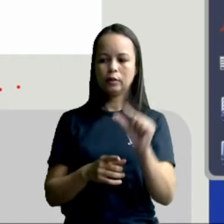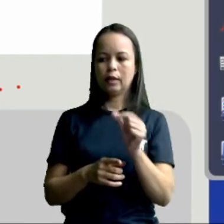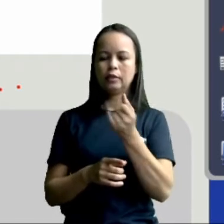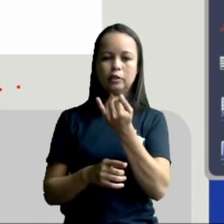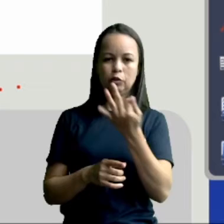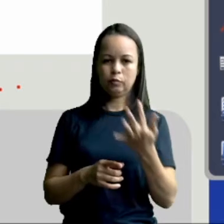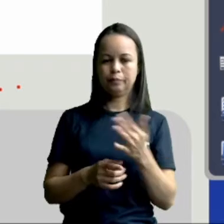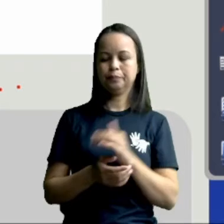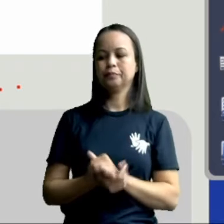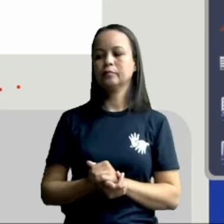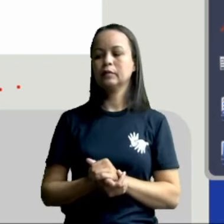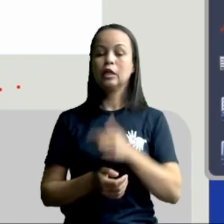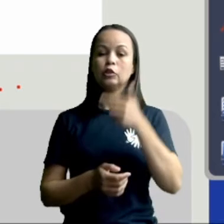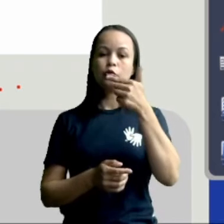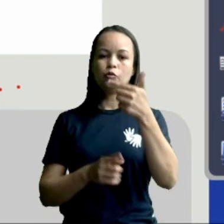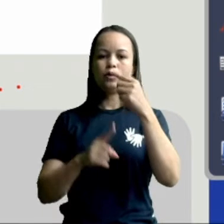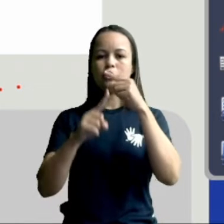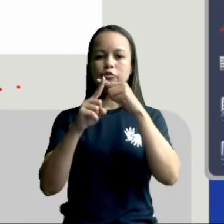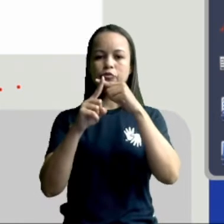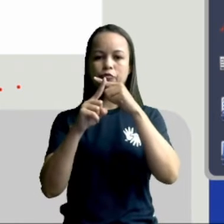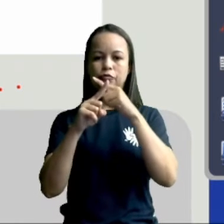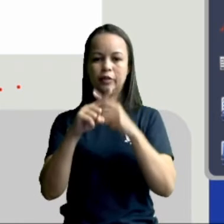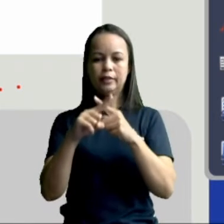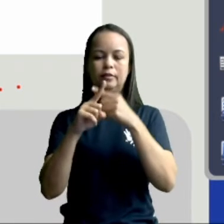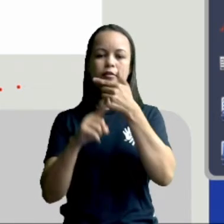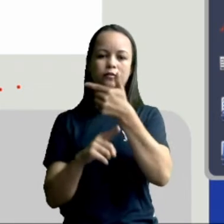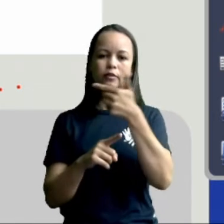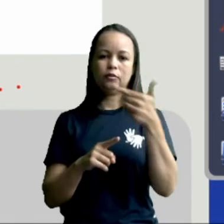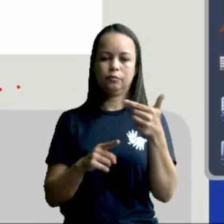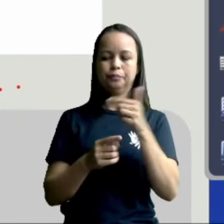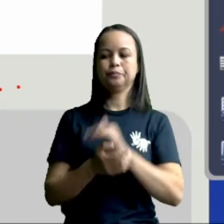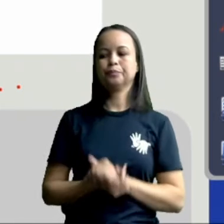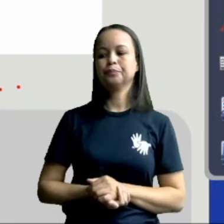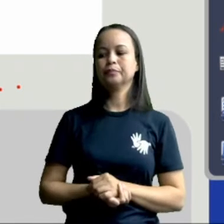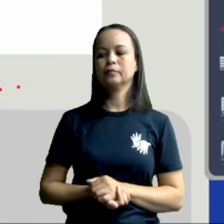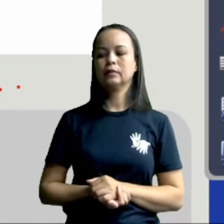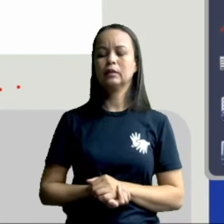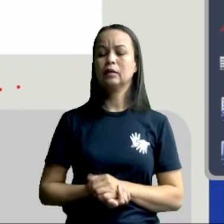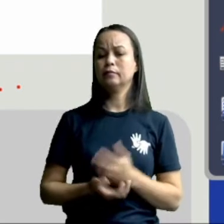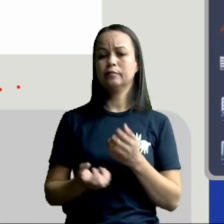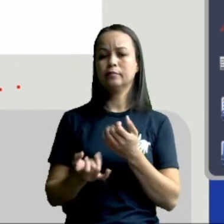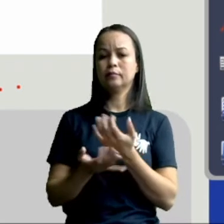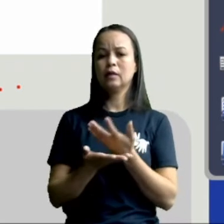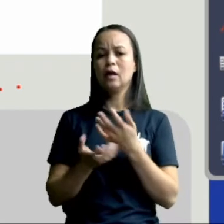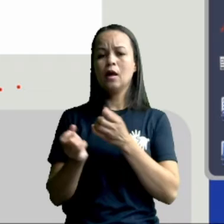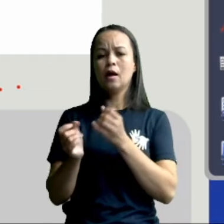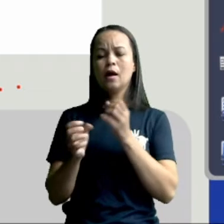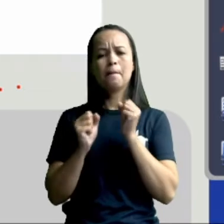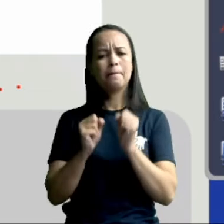aqui para escrever. 2 vezes 22, né? E aí é fazer essa continha, tá?